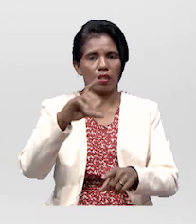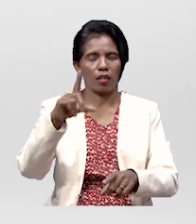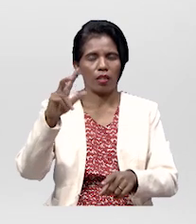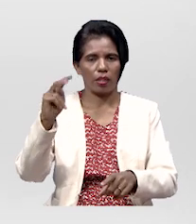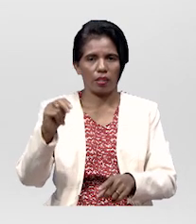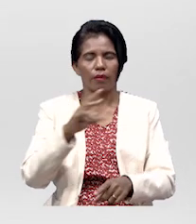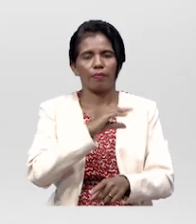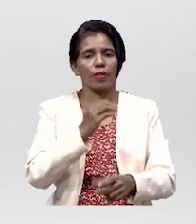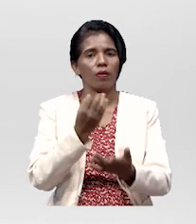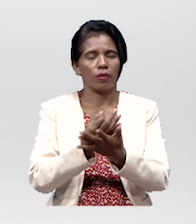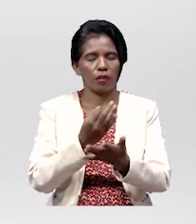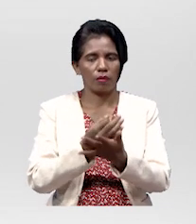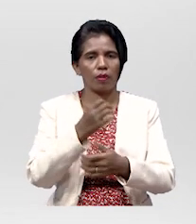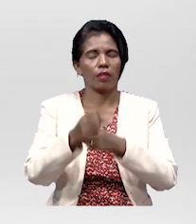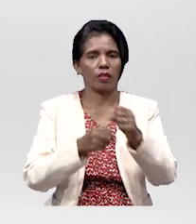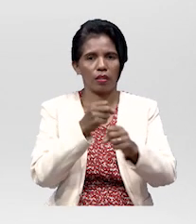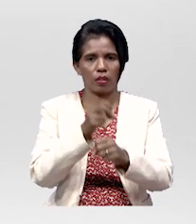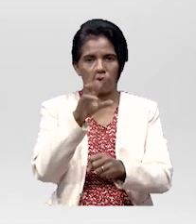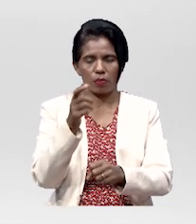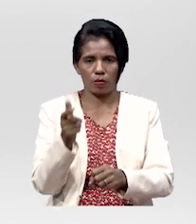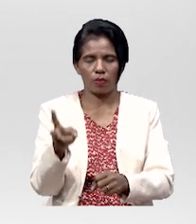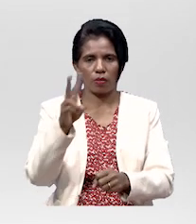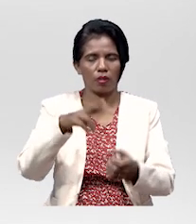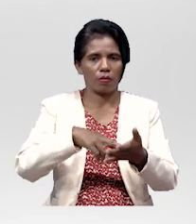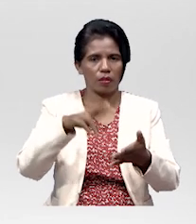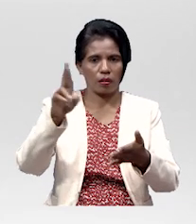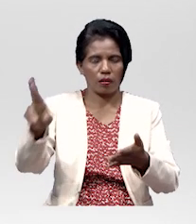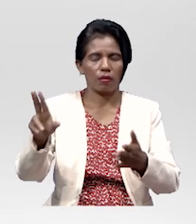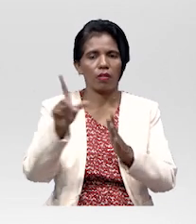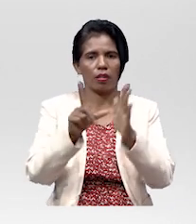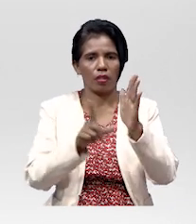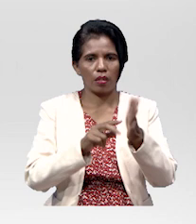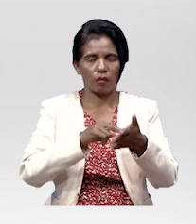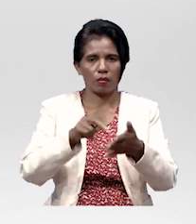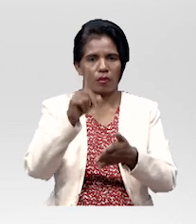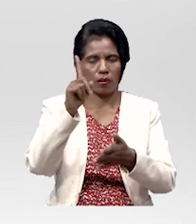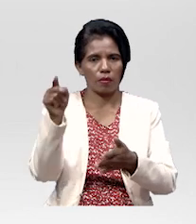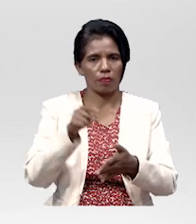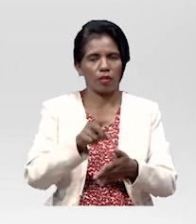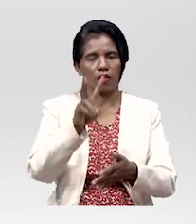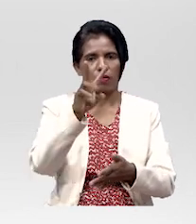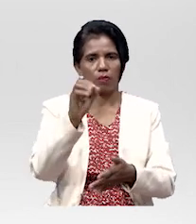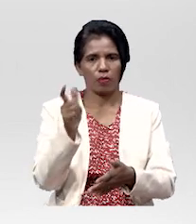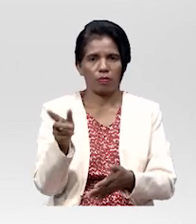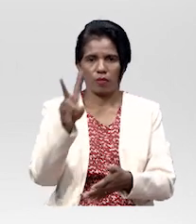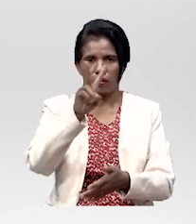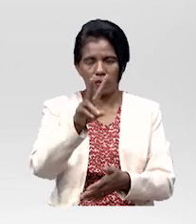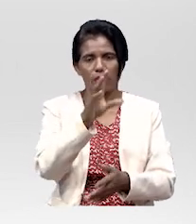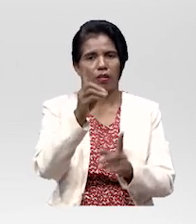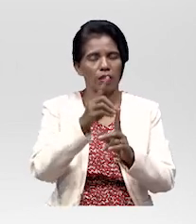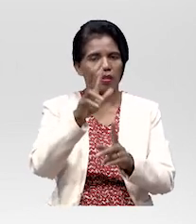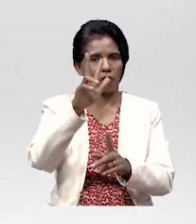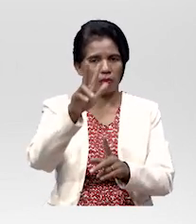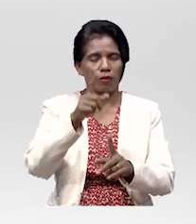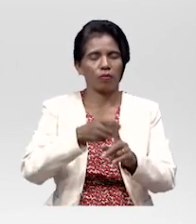Geral Estado Batina Rihungrua Ronulo Recinrua, aprovado o Lei Número Ida para Rihungrua Ronulo Recinrua, Lorontolo,